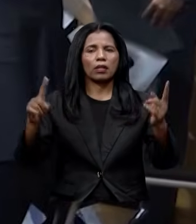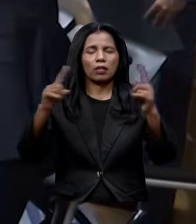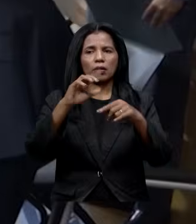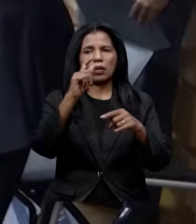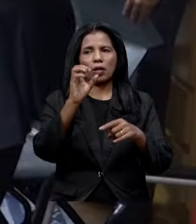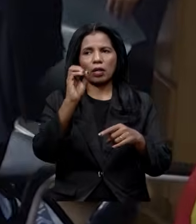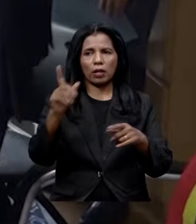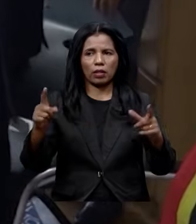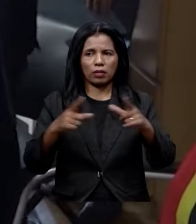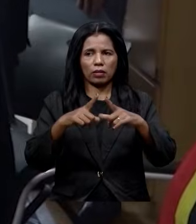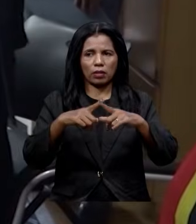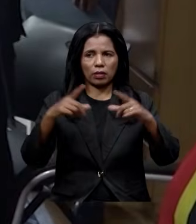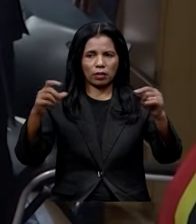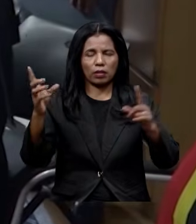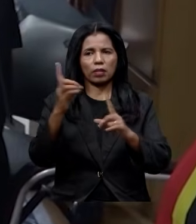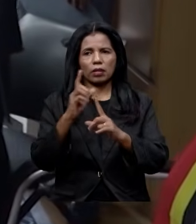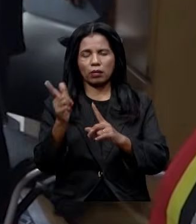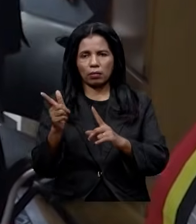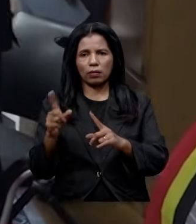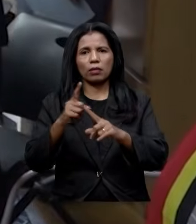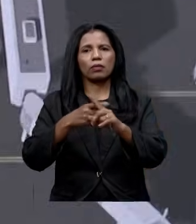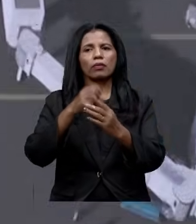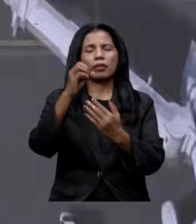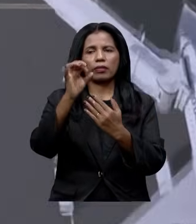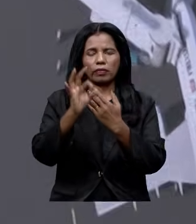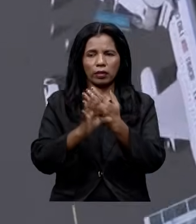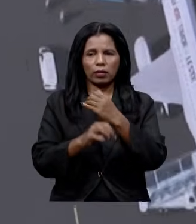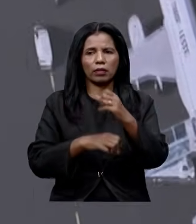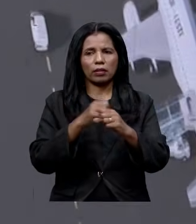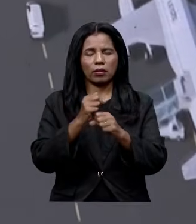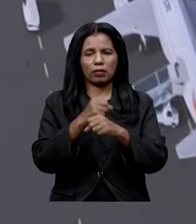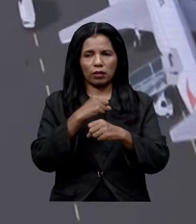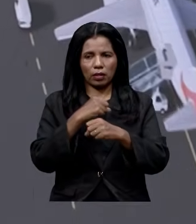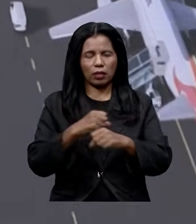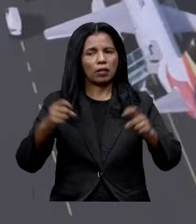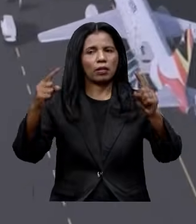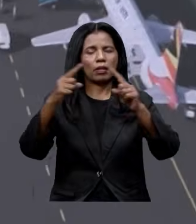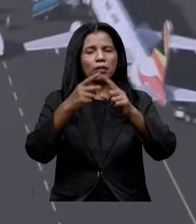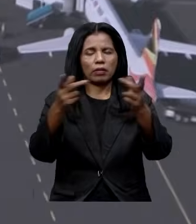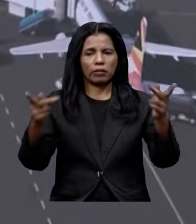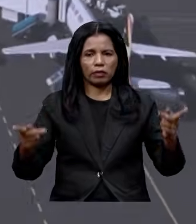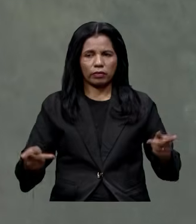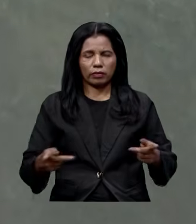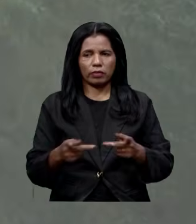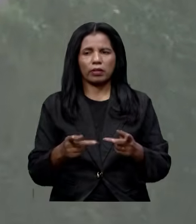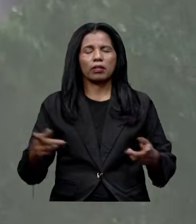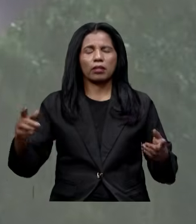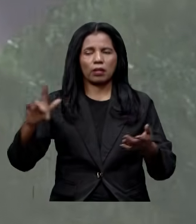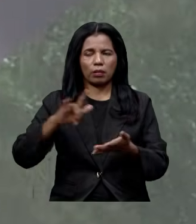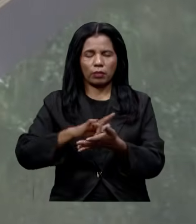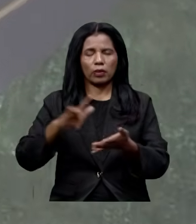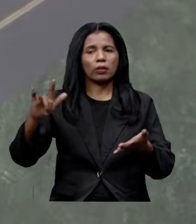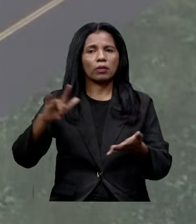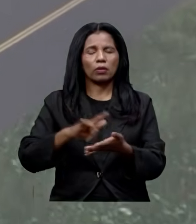Corporation husi Japão e aloran ruanulo fulan fevereiro tinane ato halo construção ba terminal passageiro fon. Orçamento ba